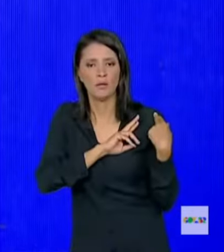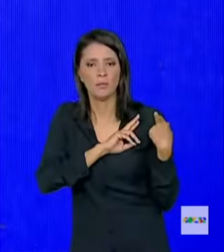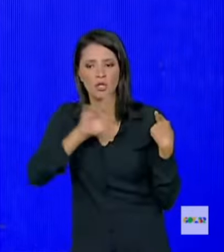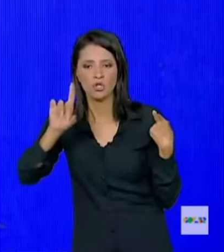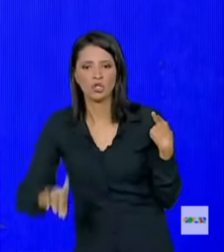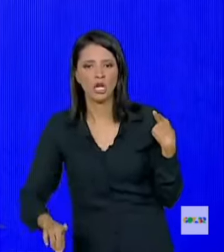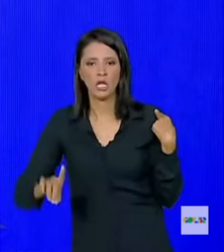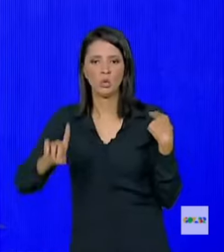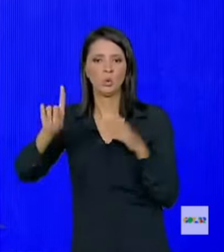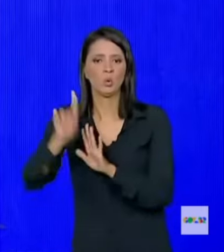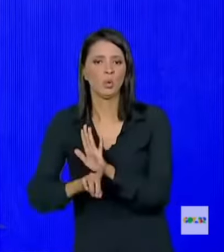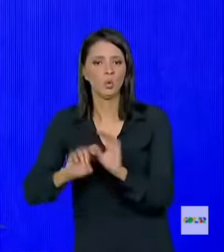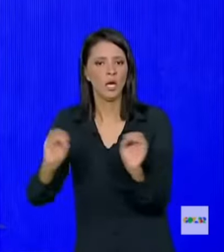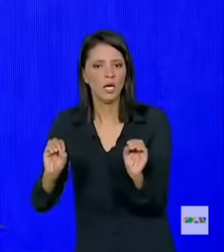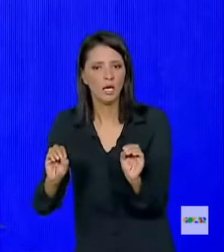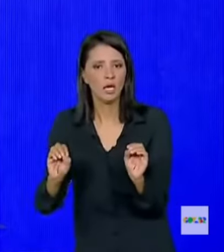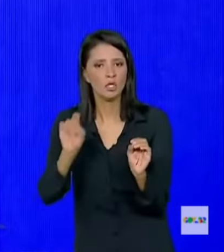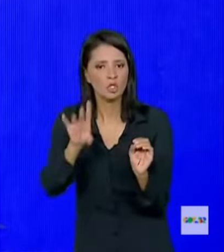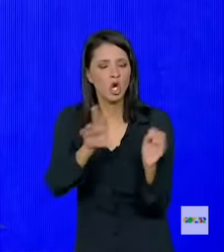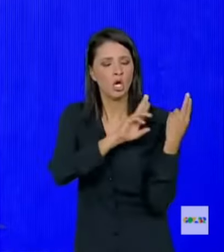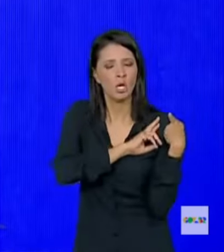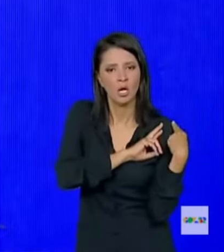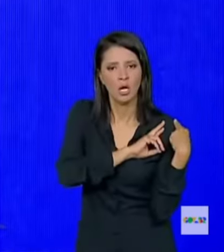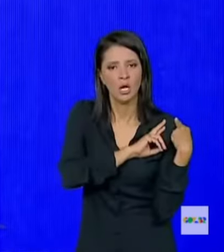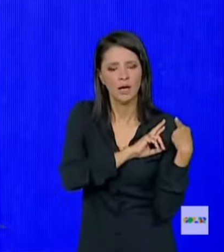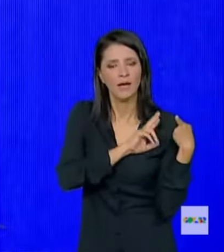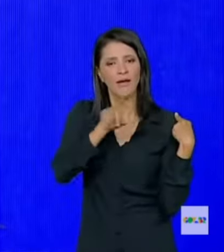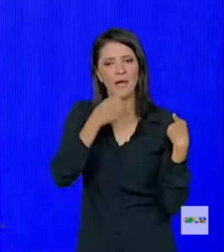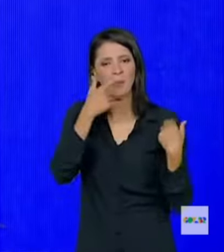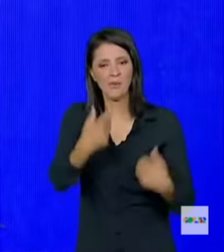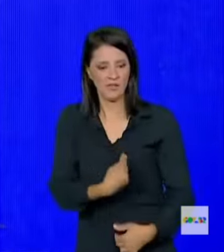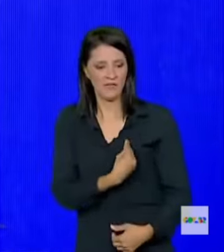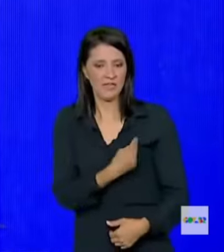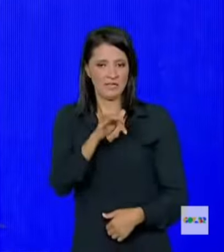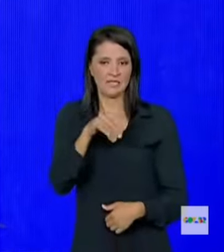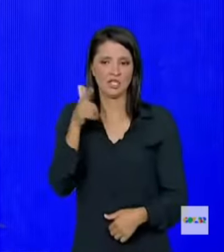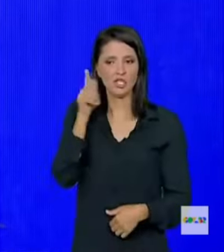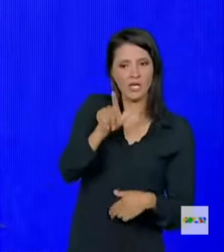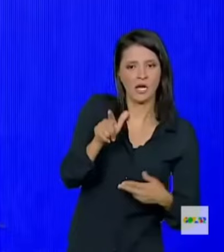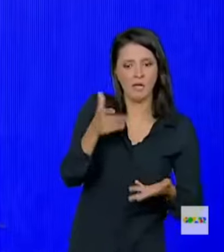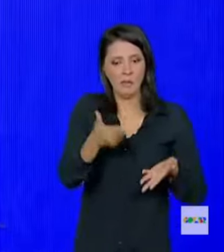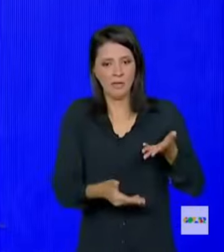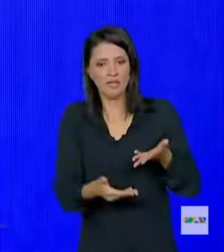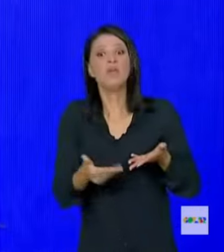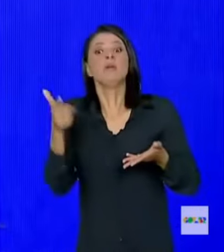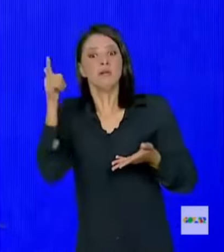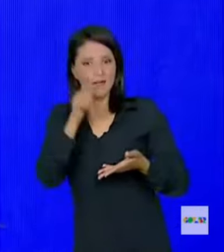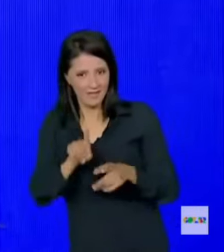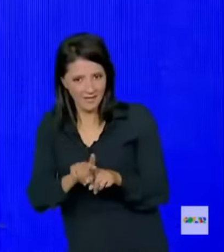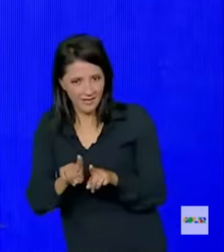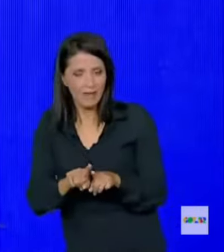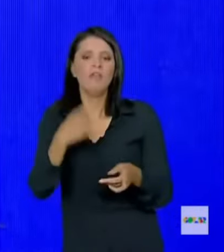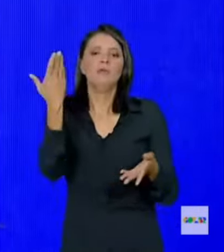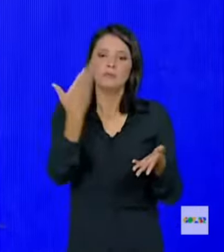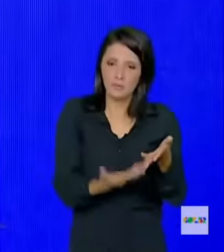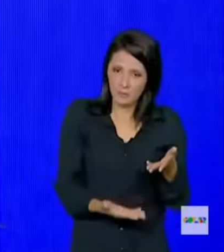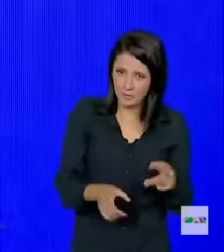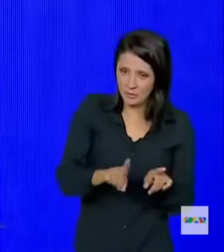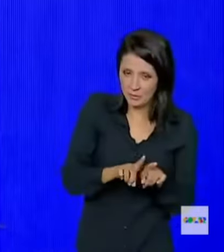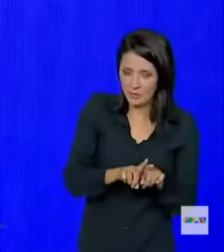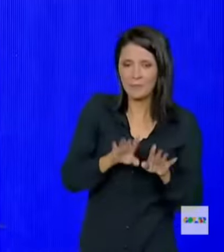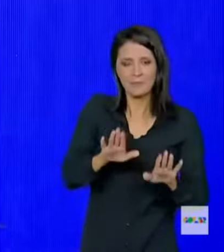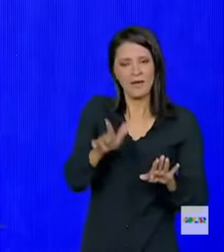direito. E a coisa boa na vida é quando a gente ganha e a gente perde, mas a gente ganha também e a gente perde também. Mas